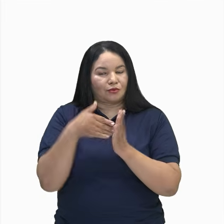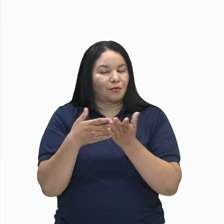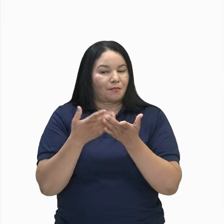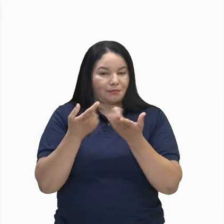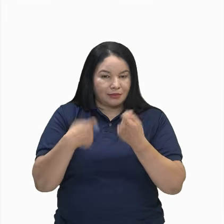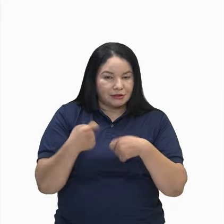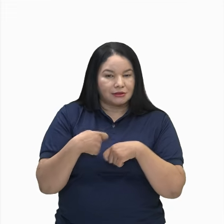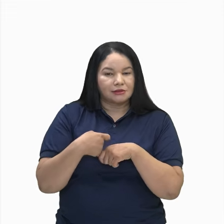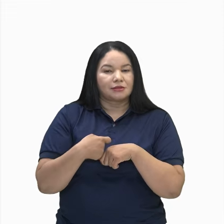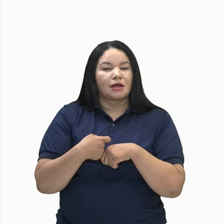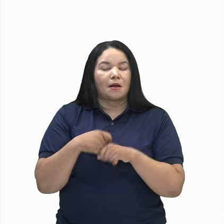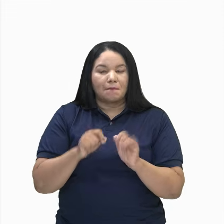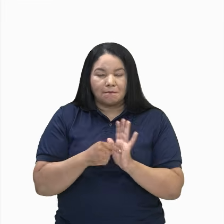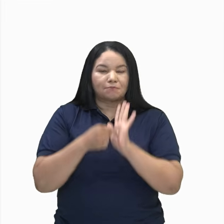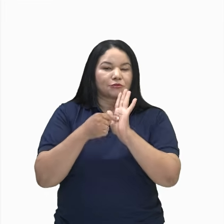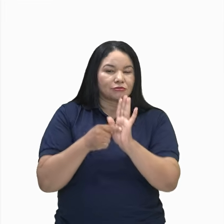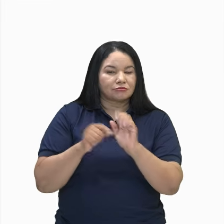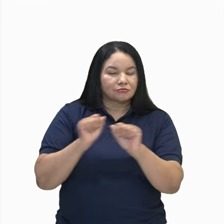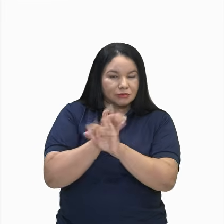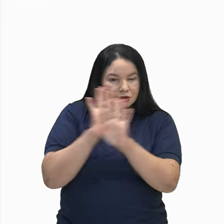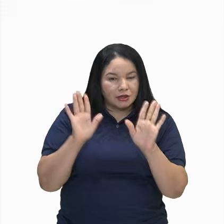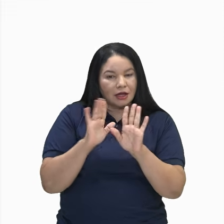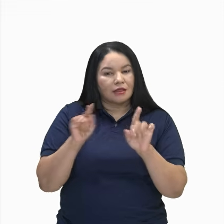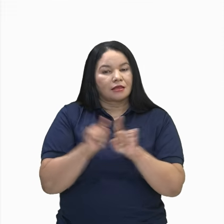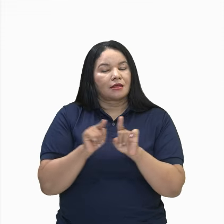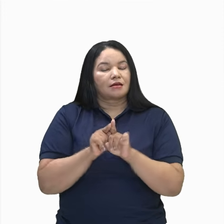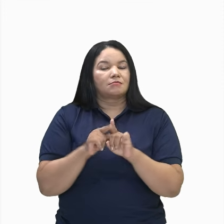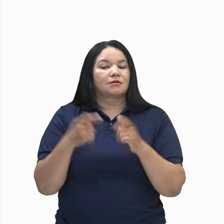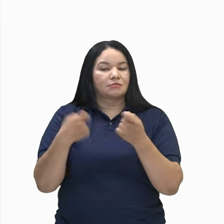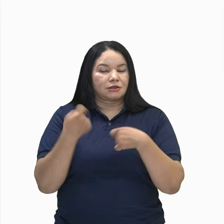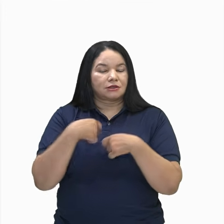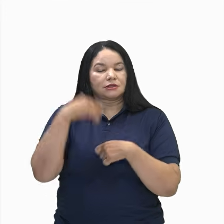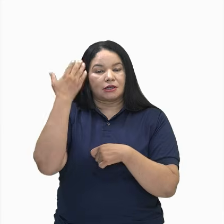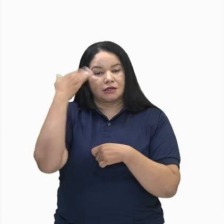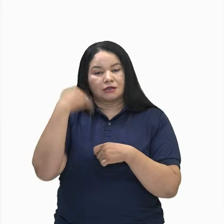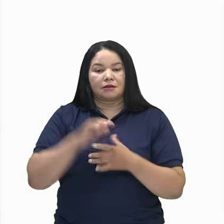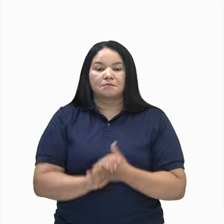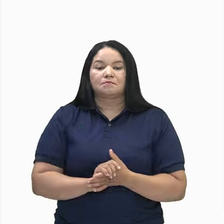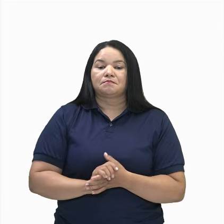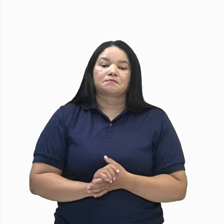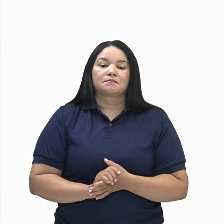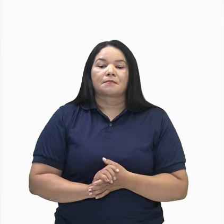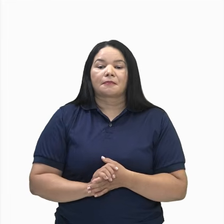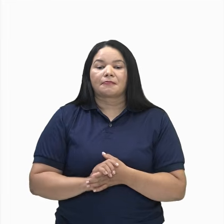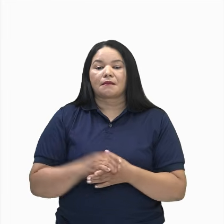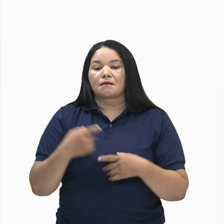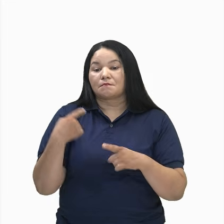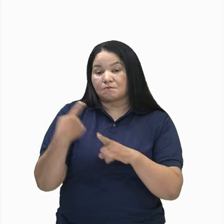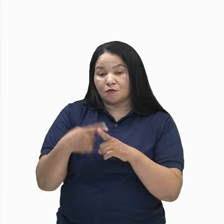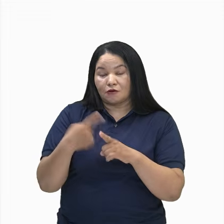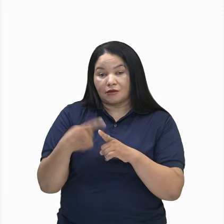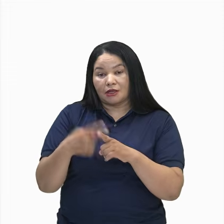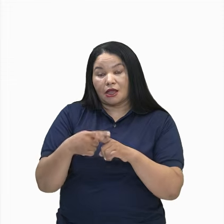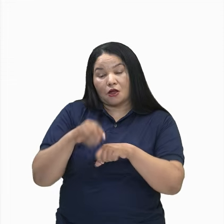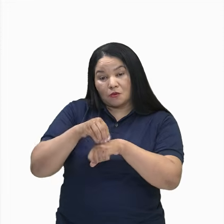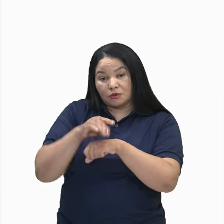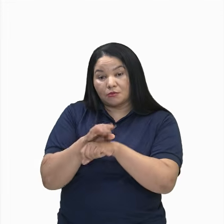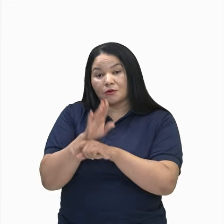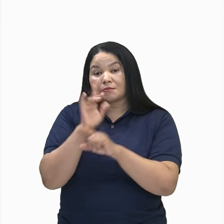ser evidenciado e precisa estar no nosso horizonte, porque, próxima tela, tudo isso vai contribuir para o